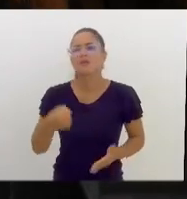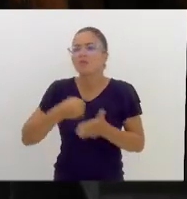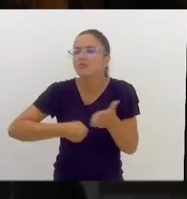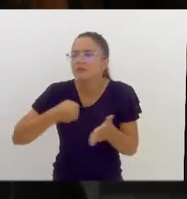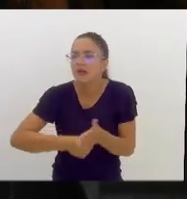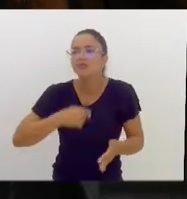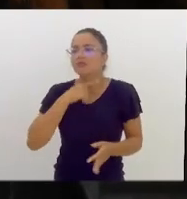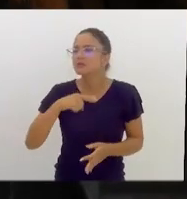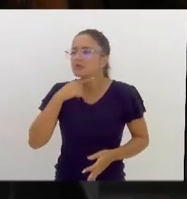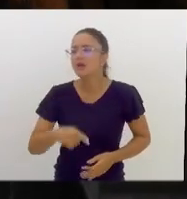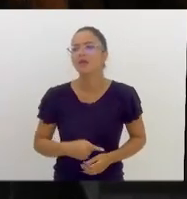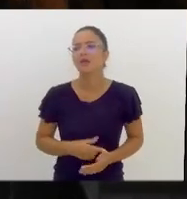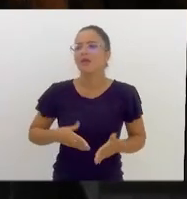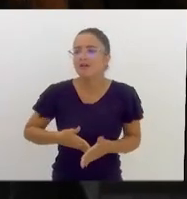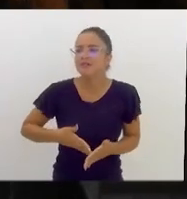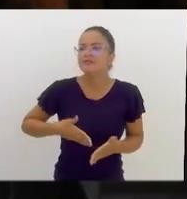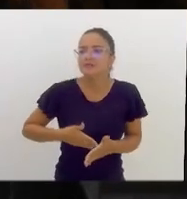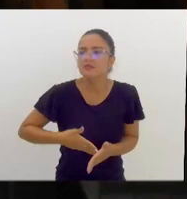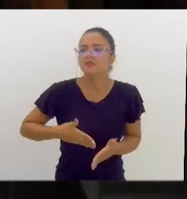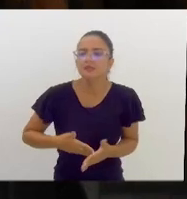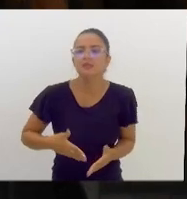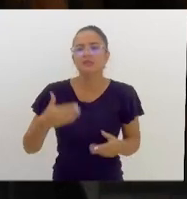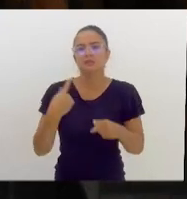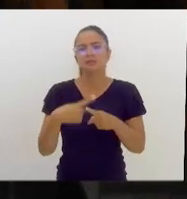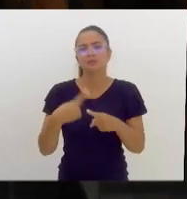que é uma das questões mais